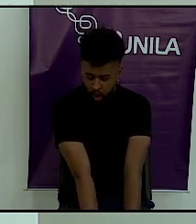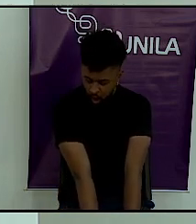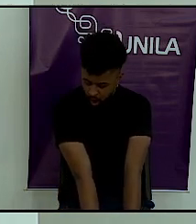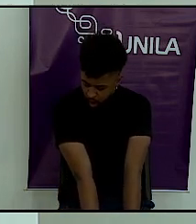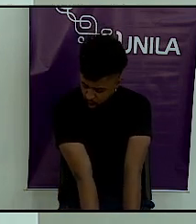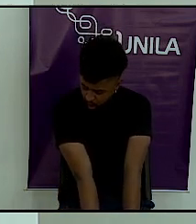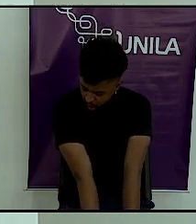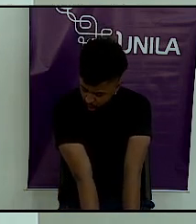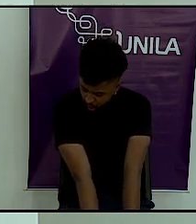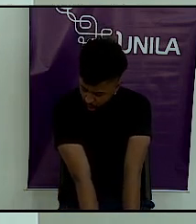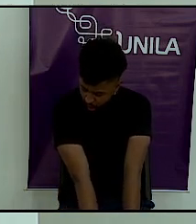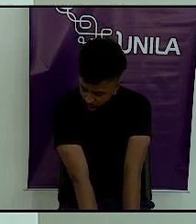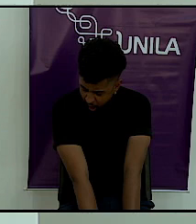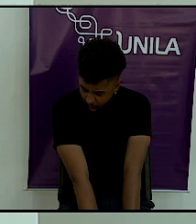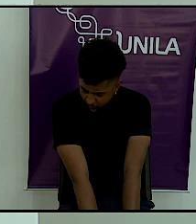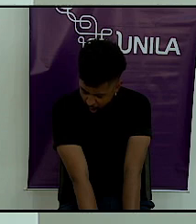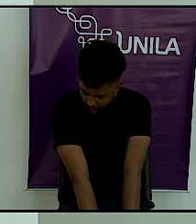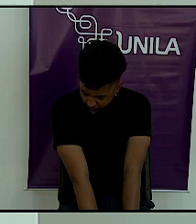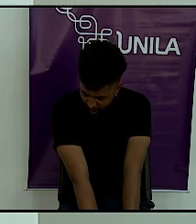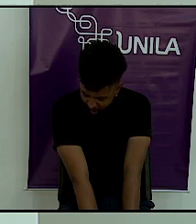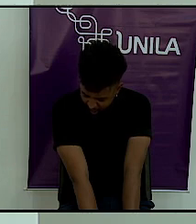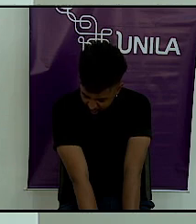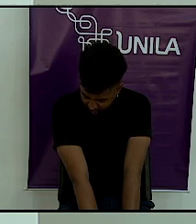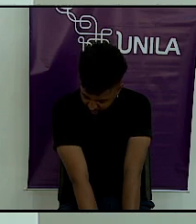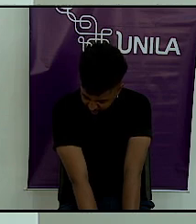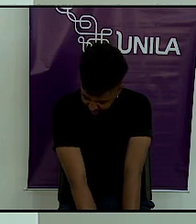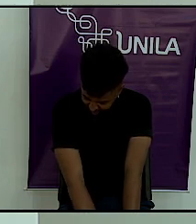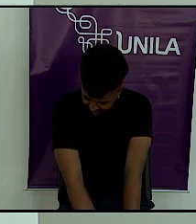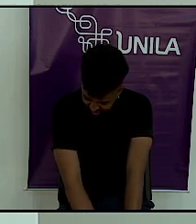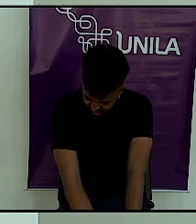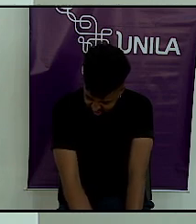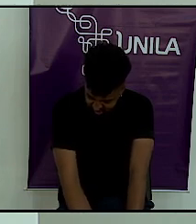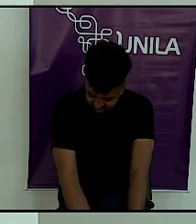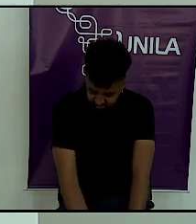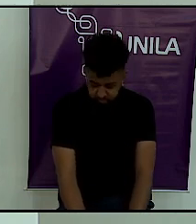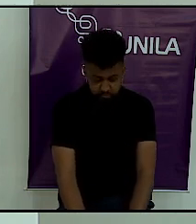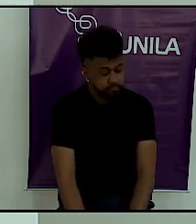Se conseguir fechar essa janelinha embaixo. Então, nós temos aqui...